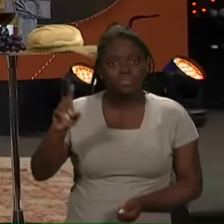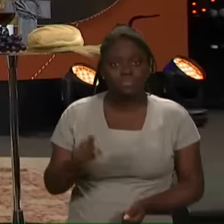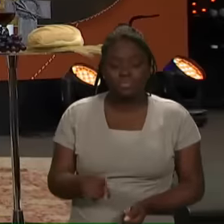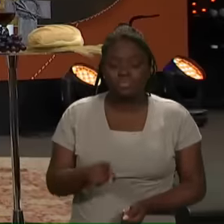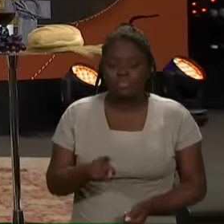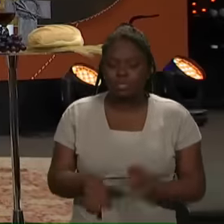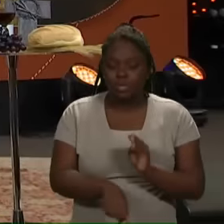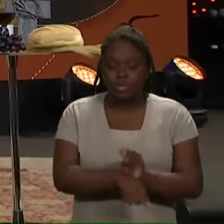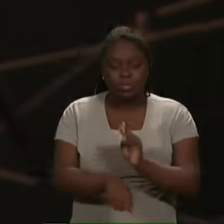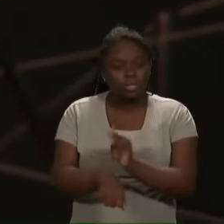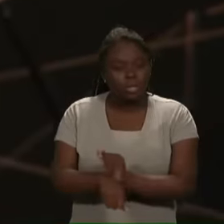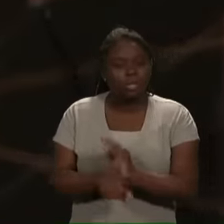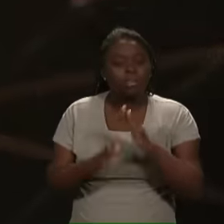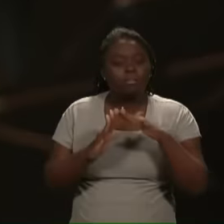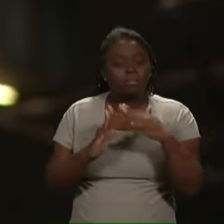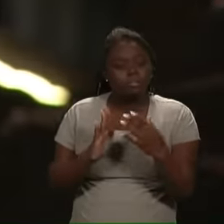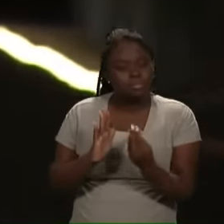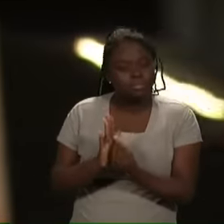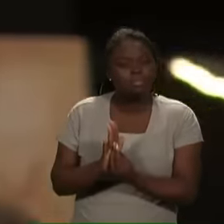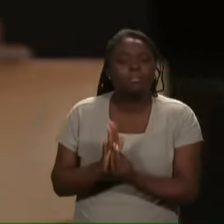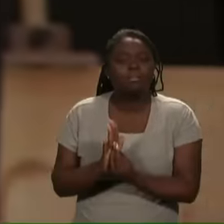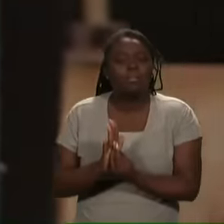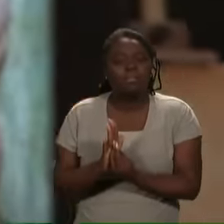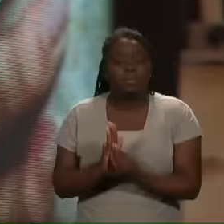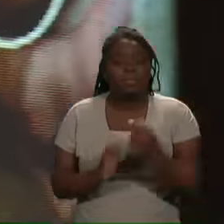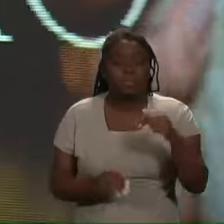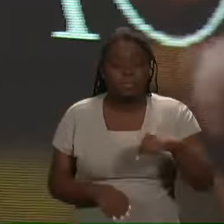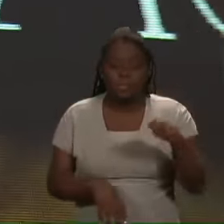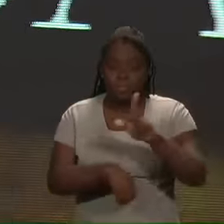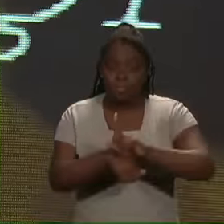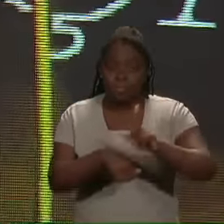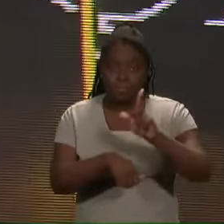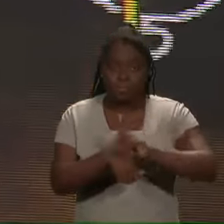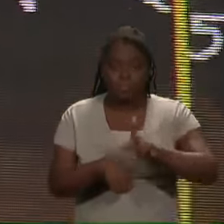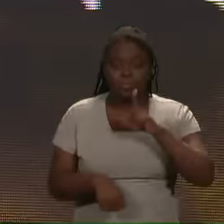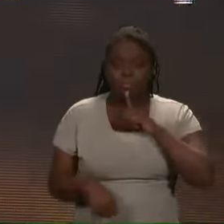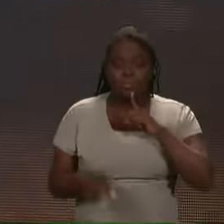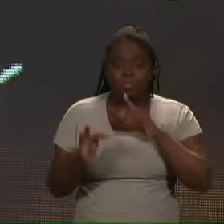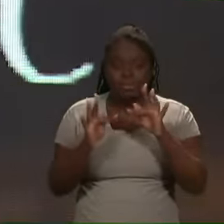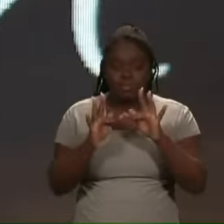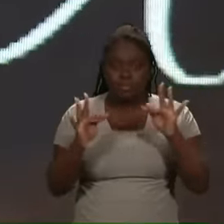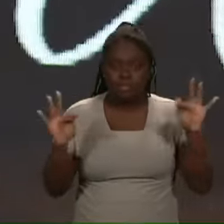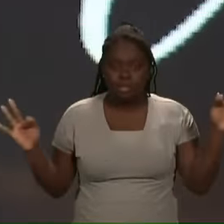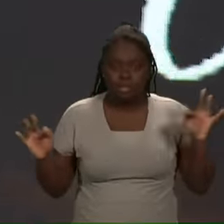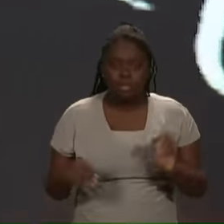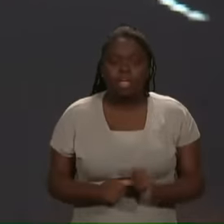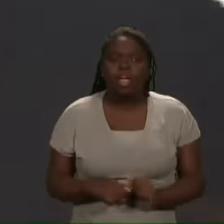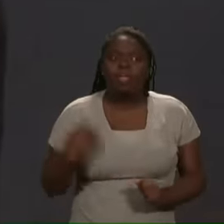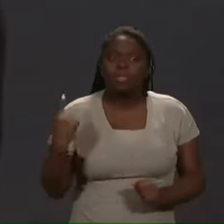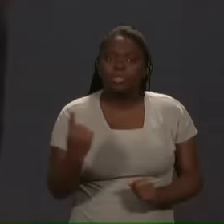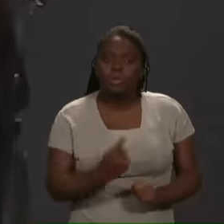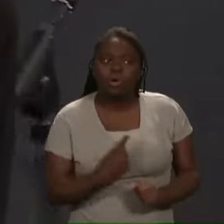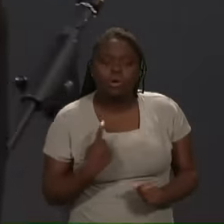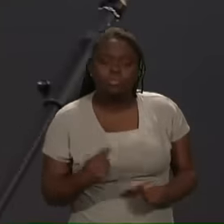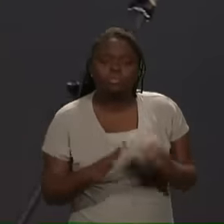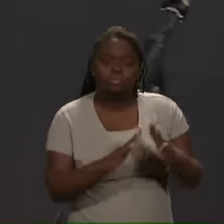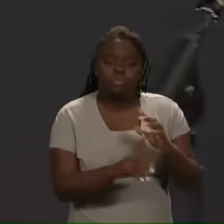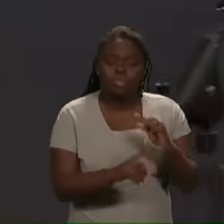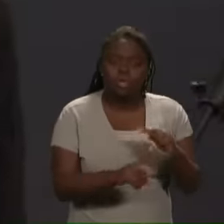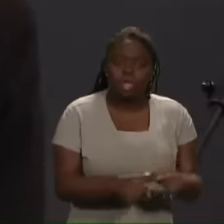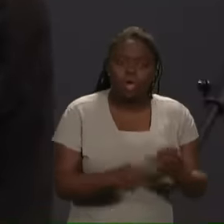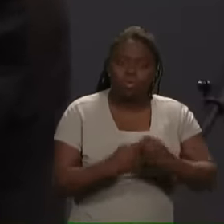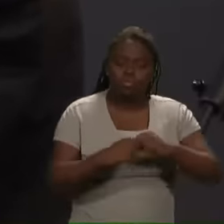envolvido, cuidando do seu GC. Aqui em Lagoinha nós temos um slogan que diz: buscamos ser uma igreja grande,